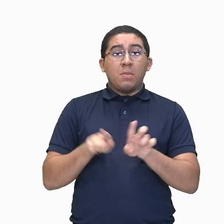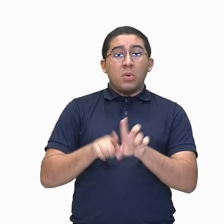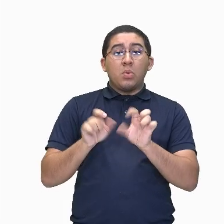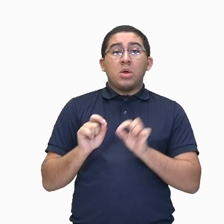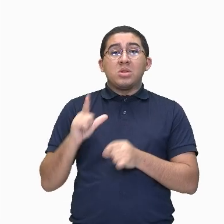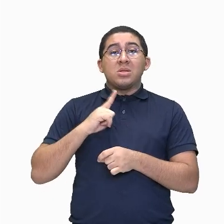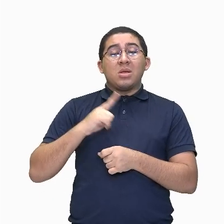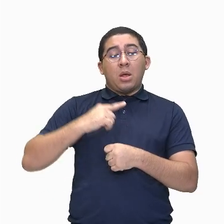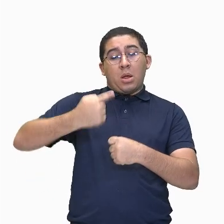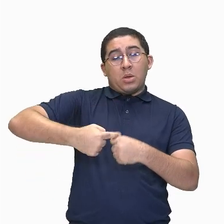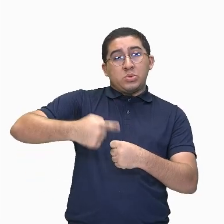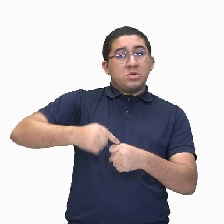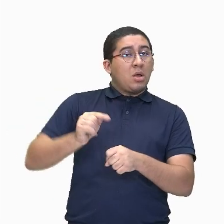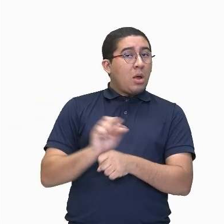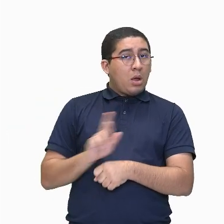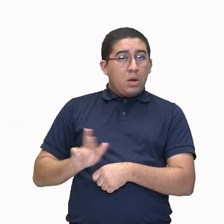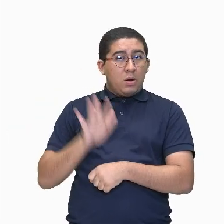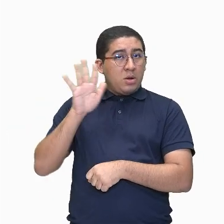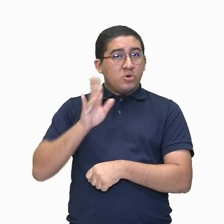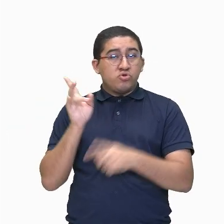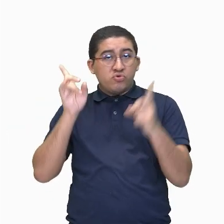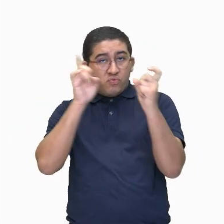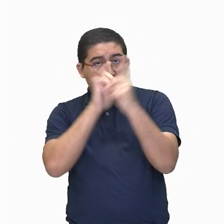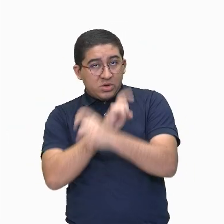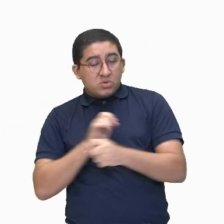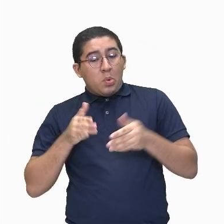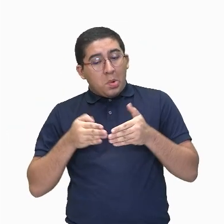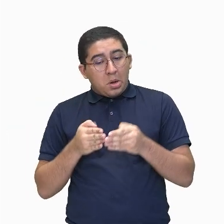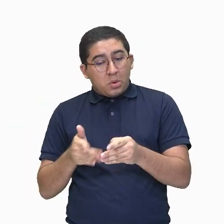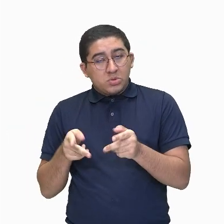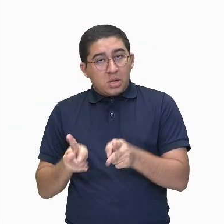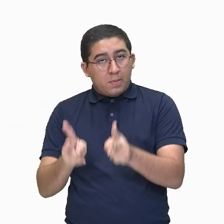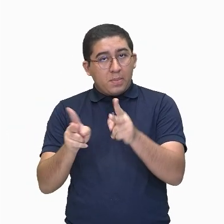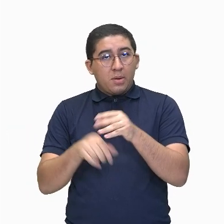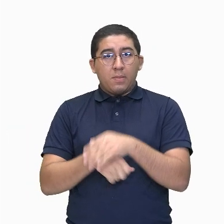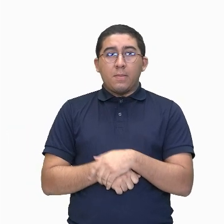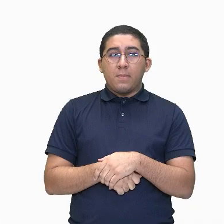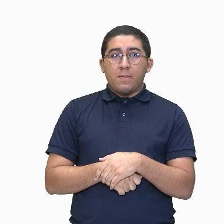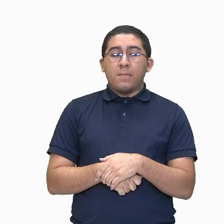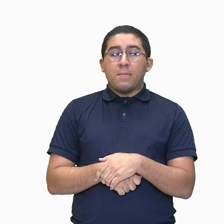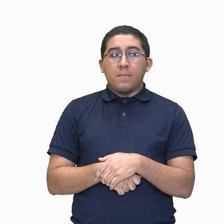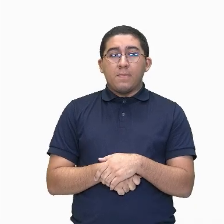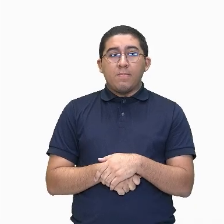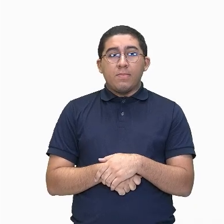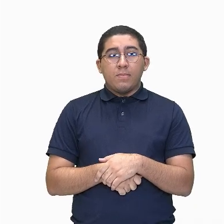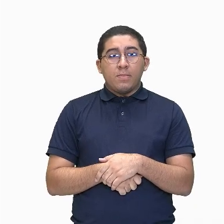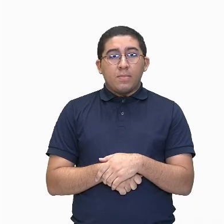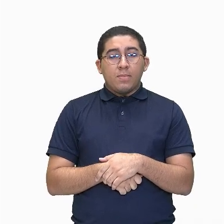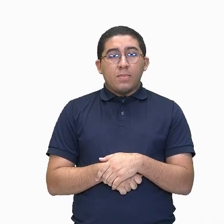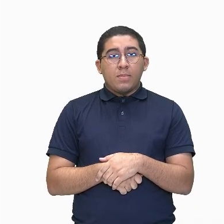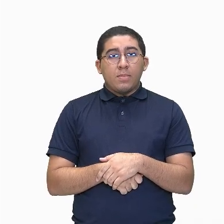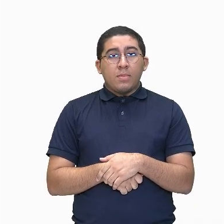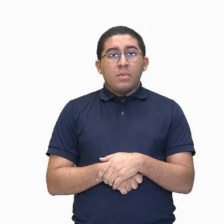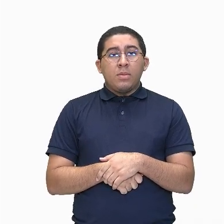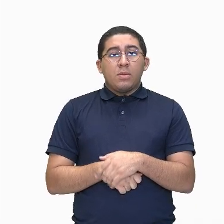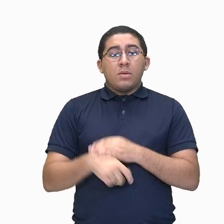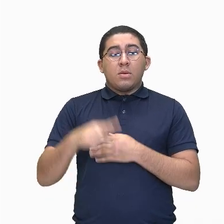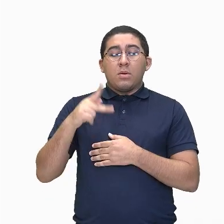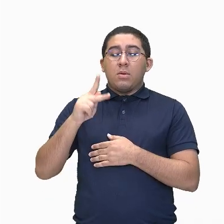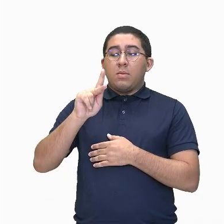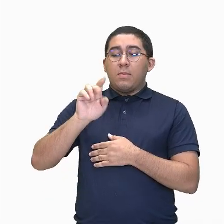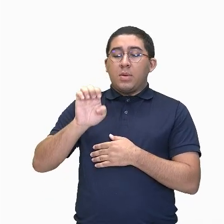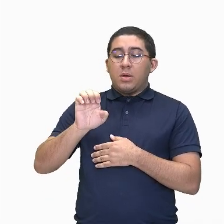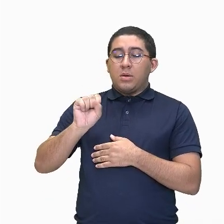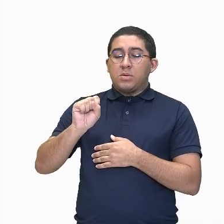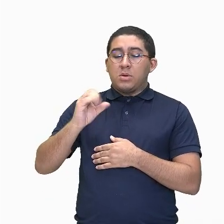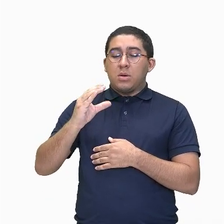que dificulta a nossa ida ao rio. Então, observe que são 2 pontos importantes que ele coloca. O que é a pesca predatória?